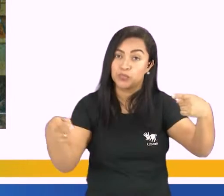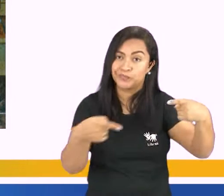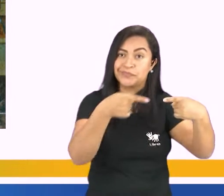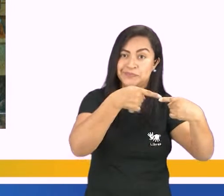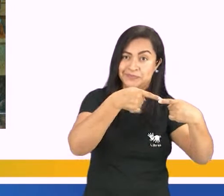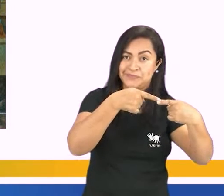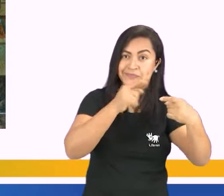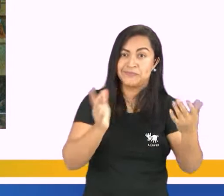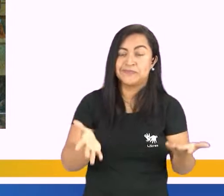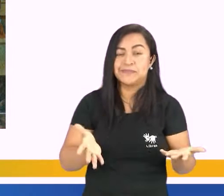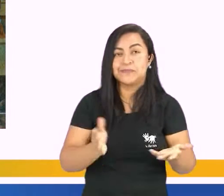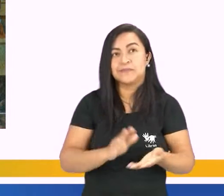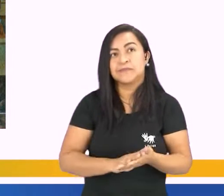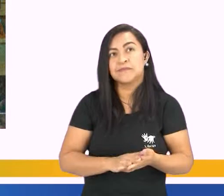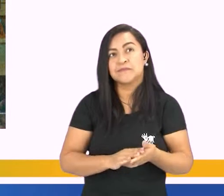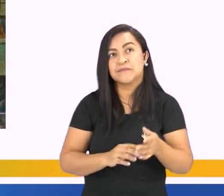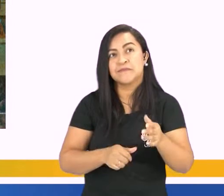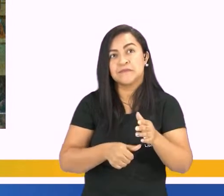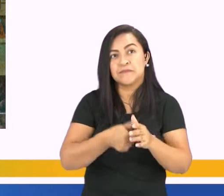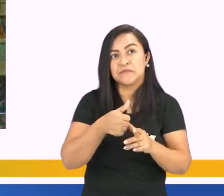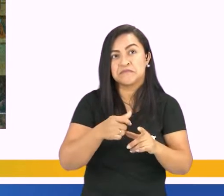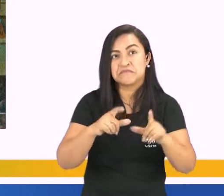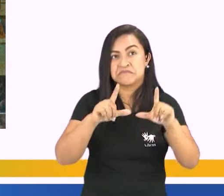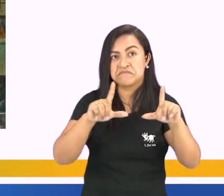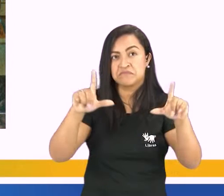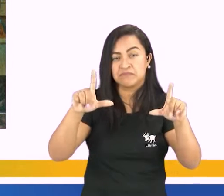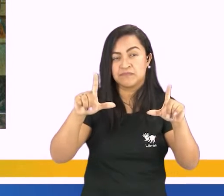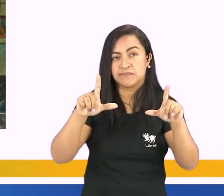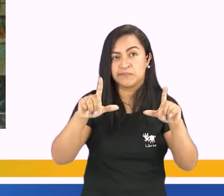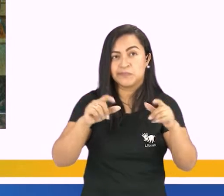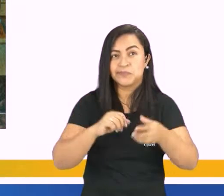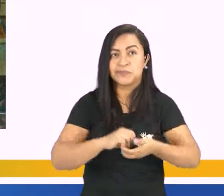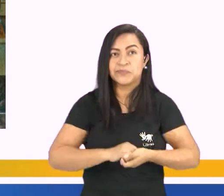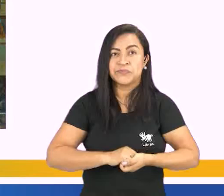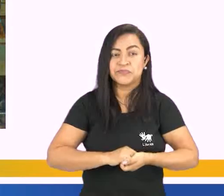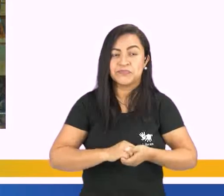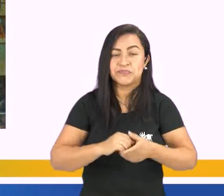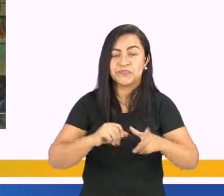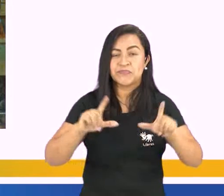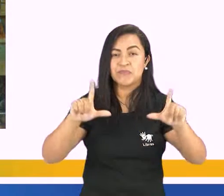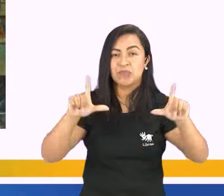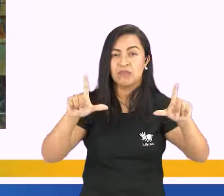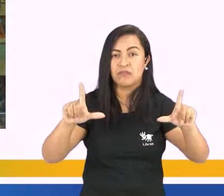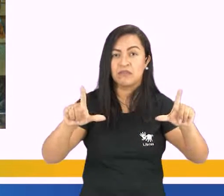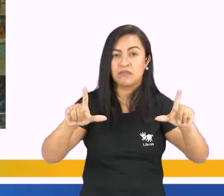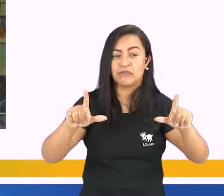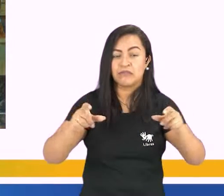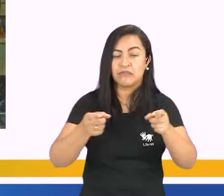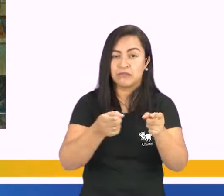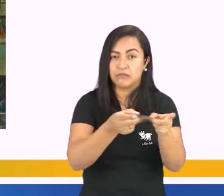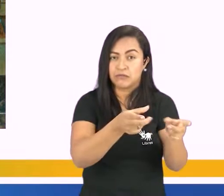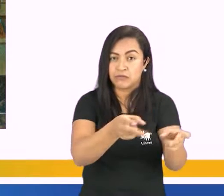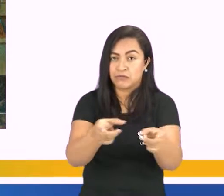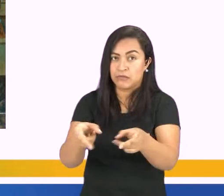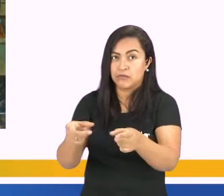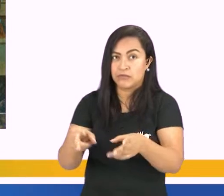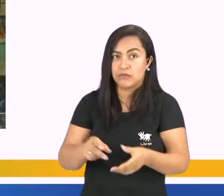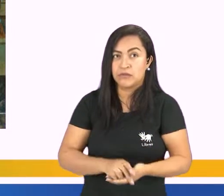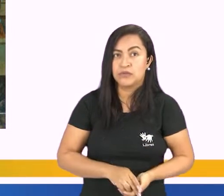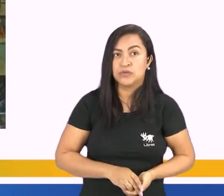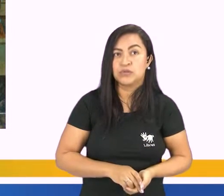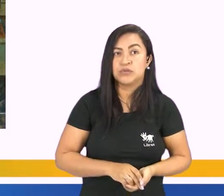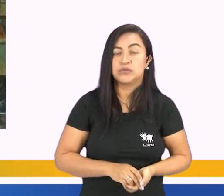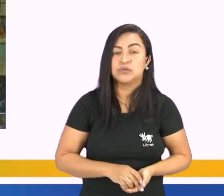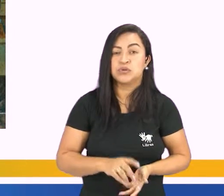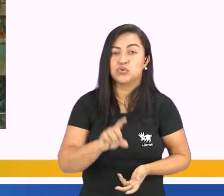Bom, de início nós temos aí um cartaz, um anúncio, né, uma propaganda, que diz o seguinte: solo hay una